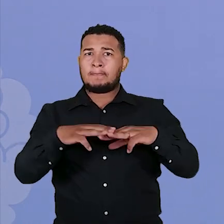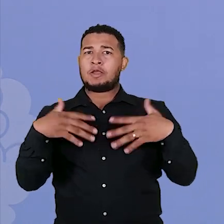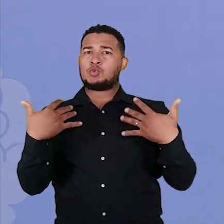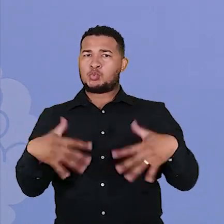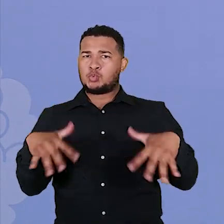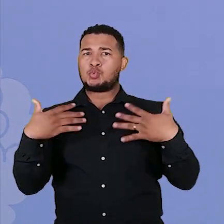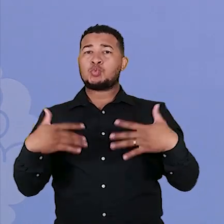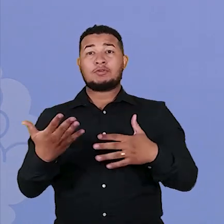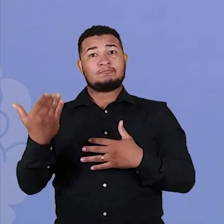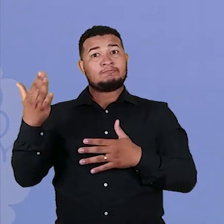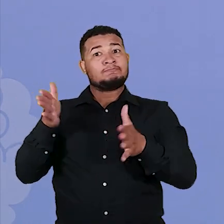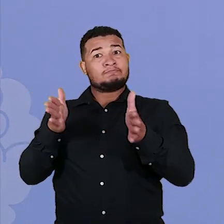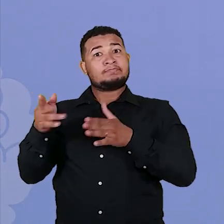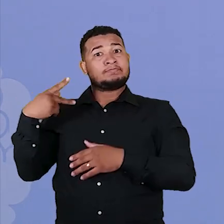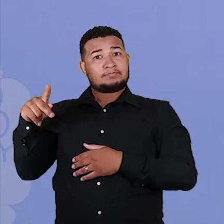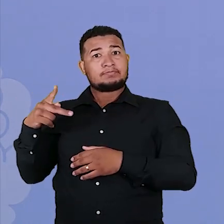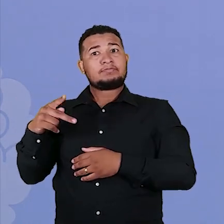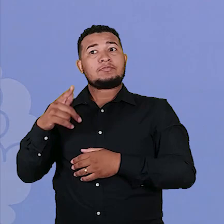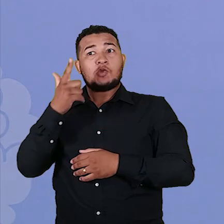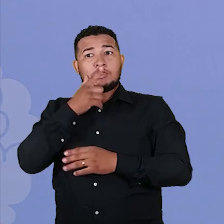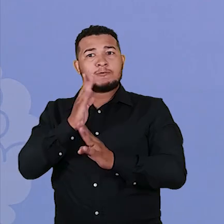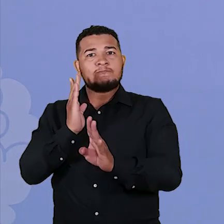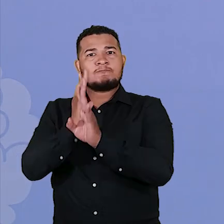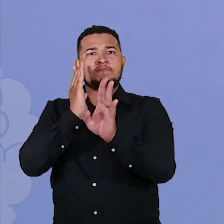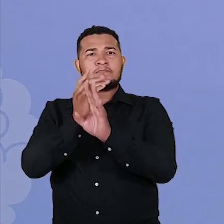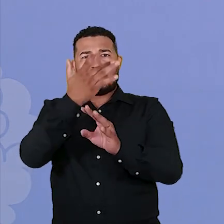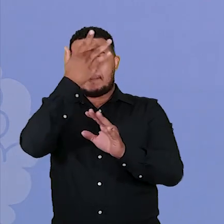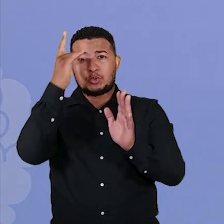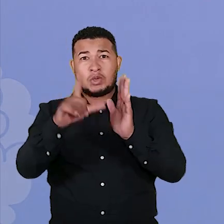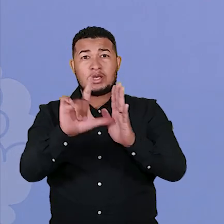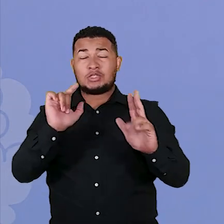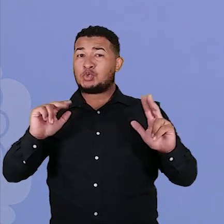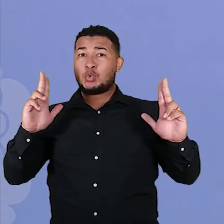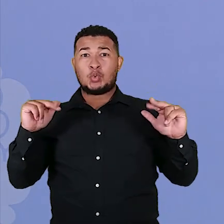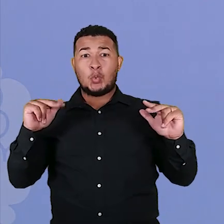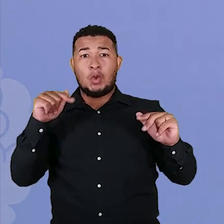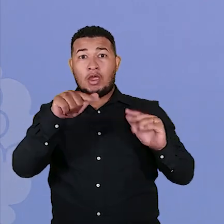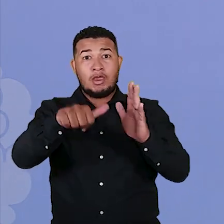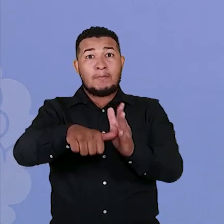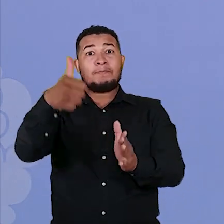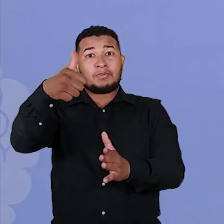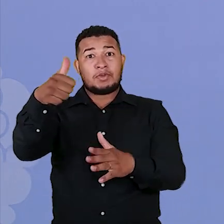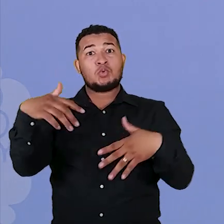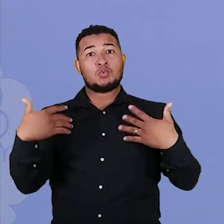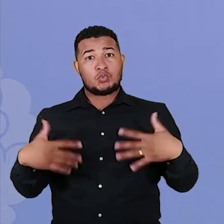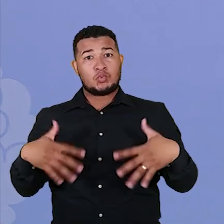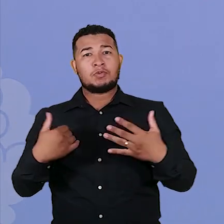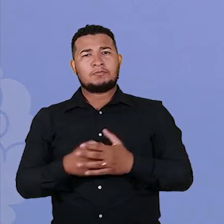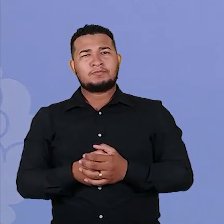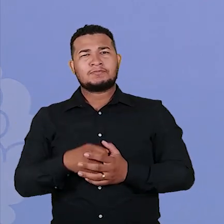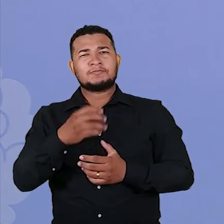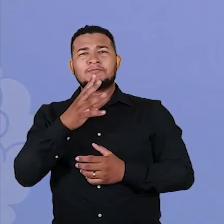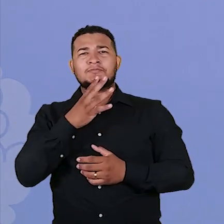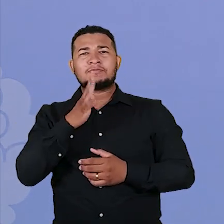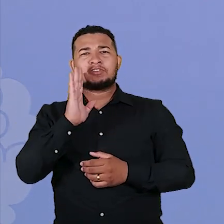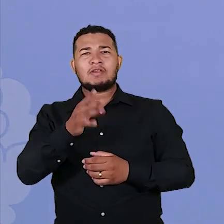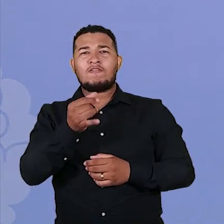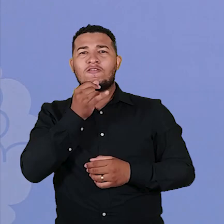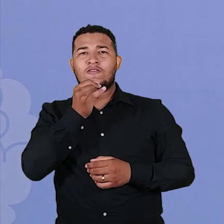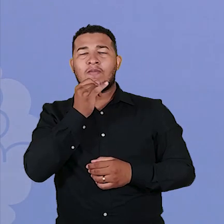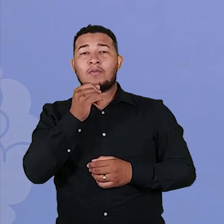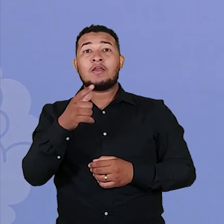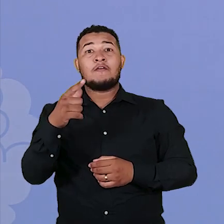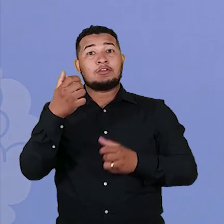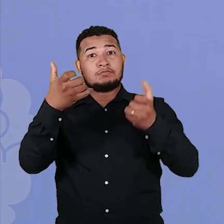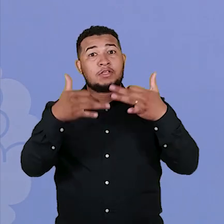que na época dele ele conseguiu chegar a conclusões que ninguém tinha chegado não sei se vocês já ouviram falar